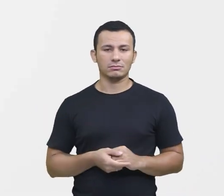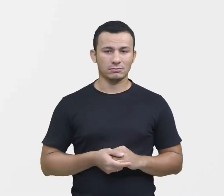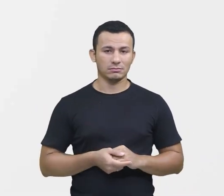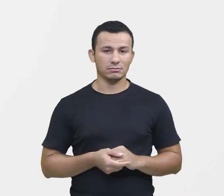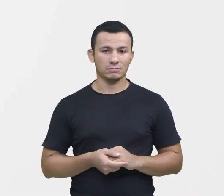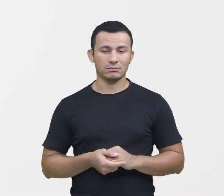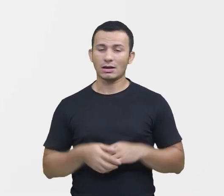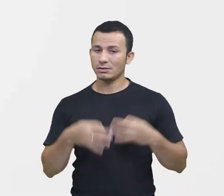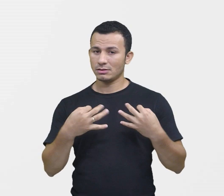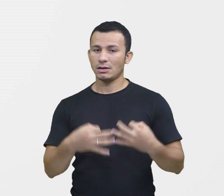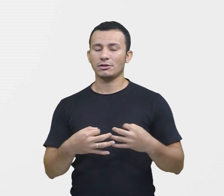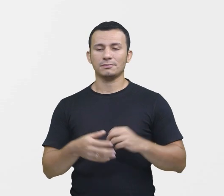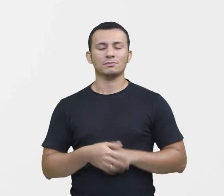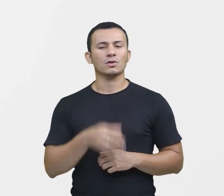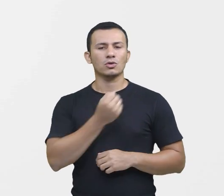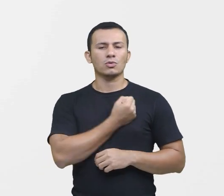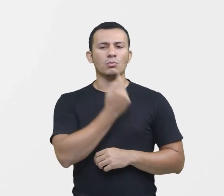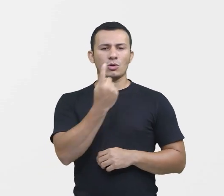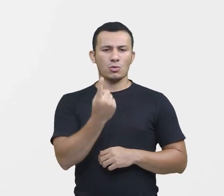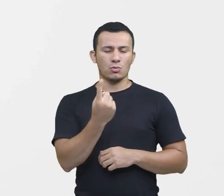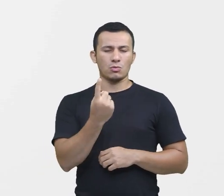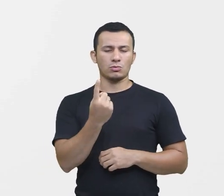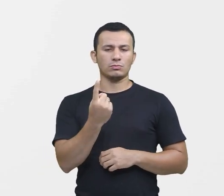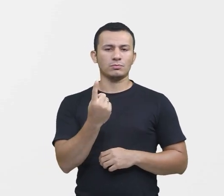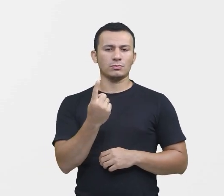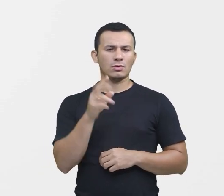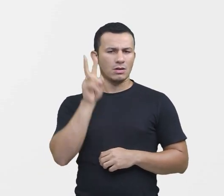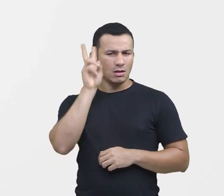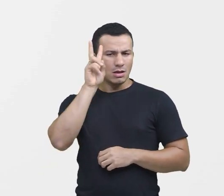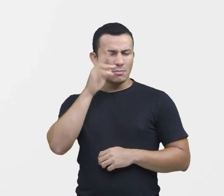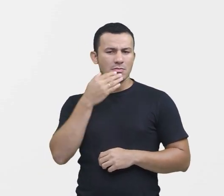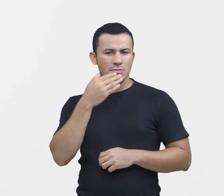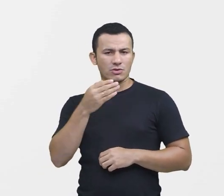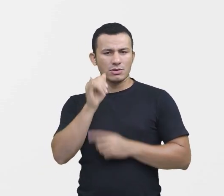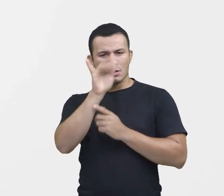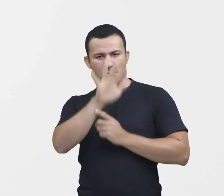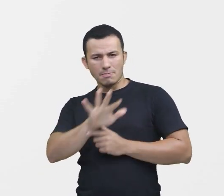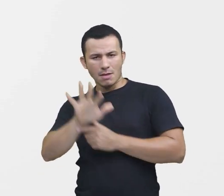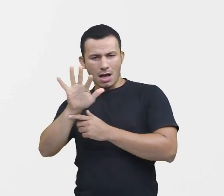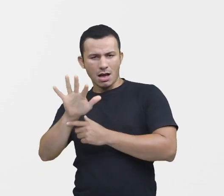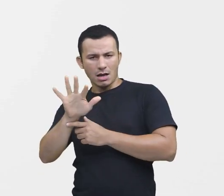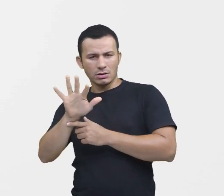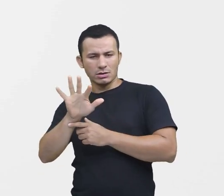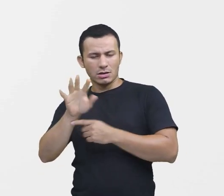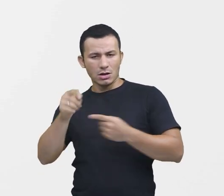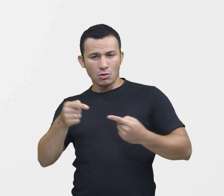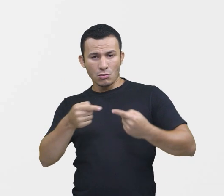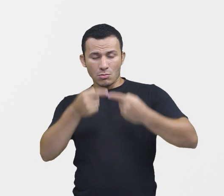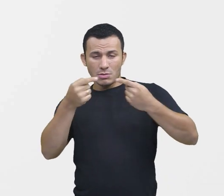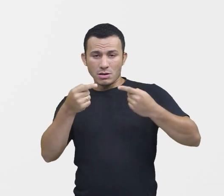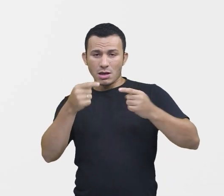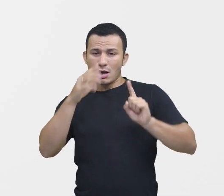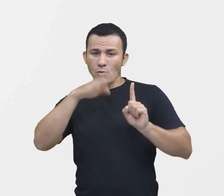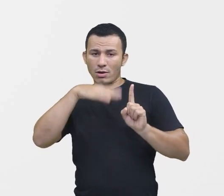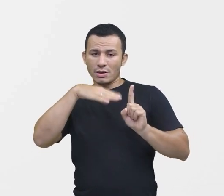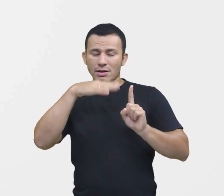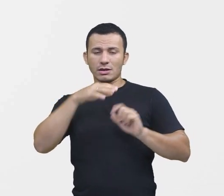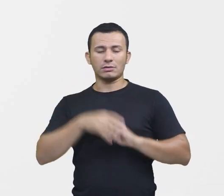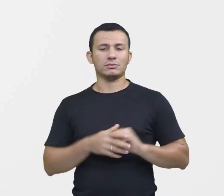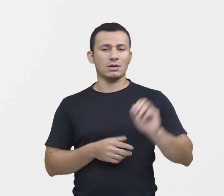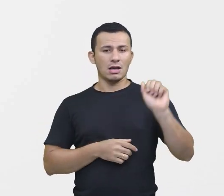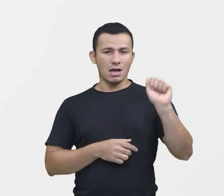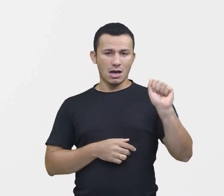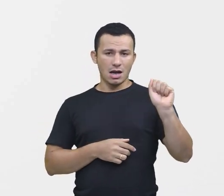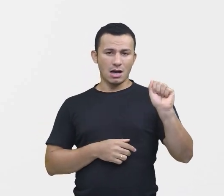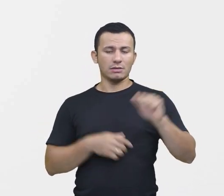corretas. Na questão número 1, eu pedi para vocês verem a imagem que representava a lenda. Aí tinha a opção A, que